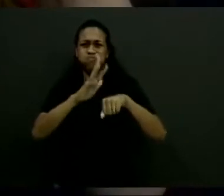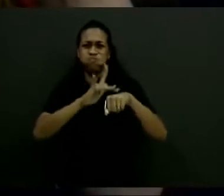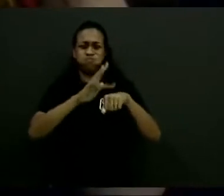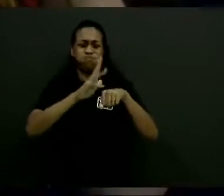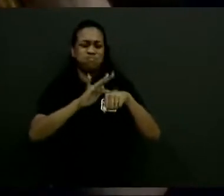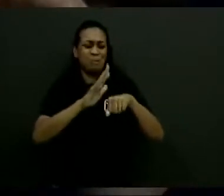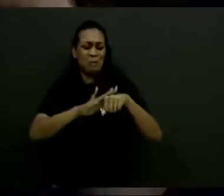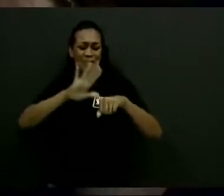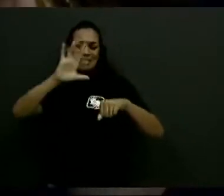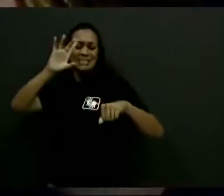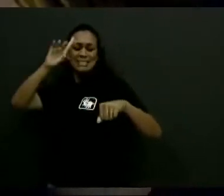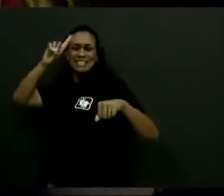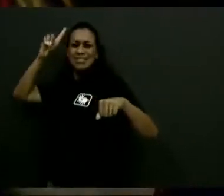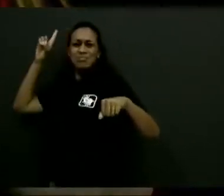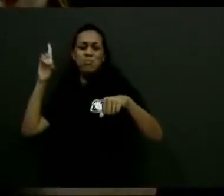leve embora.